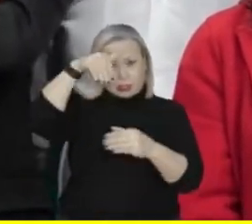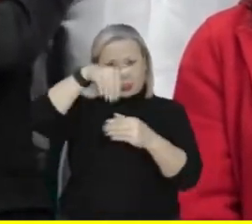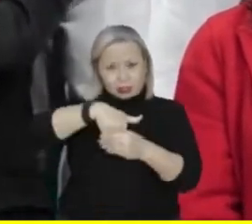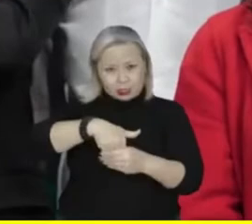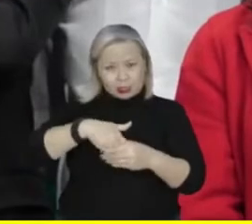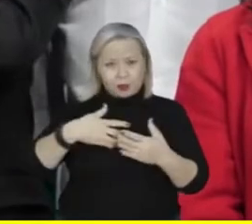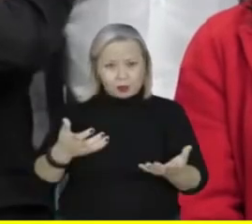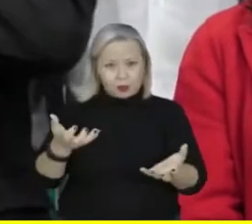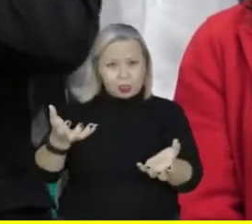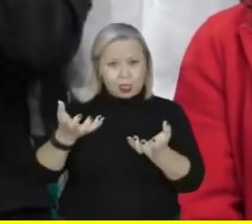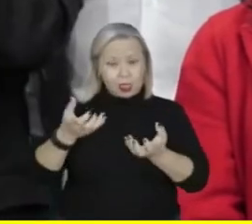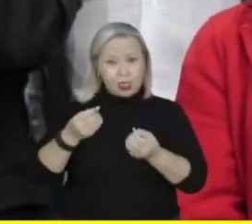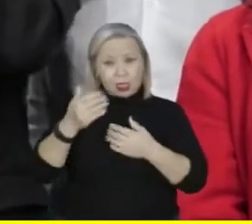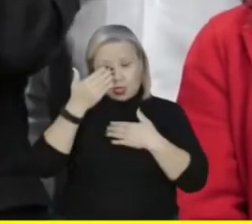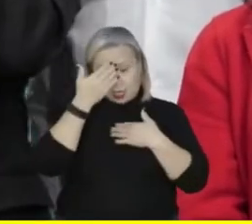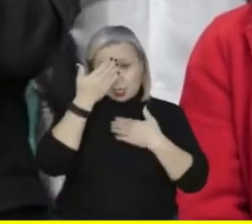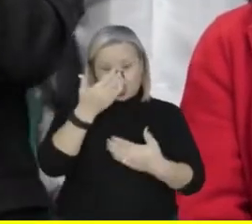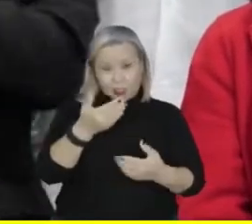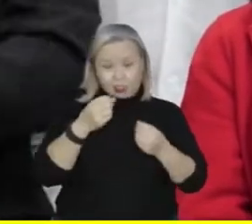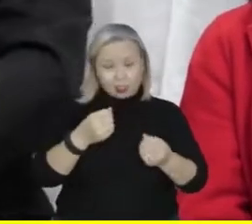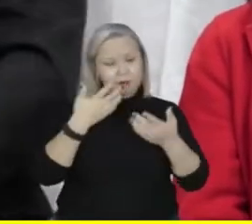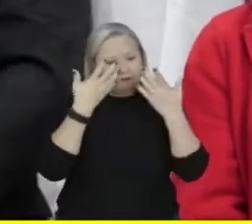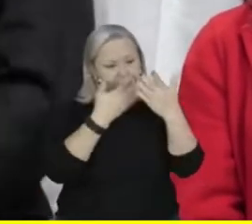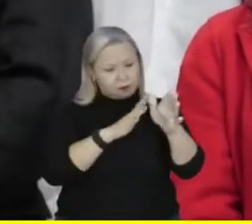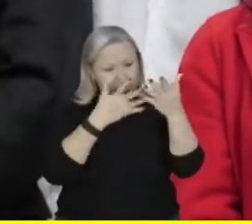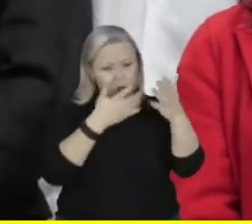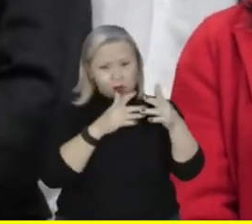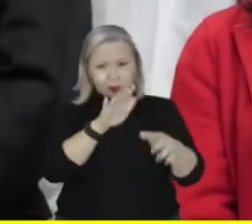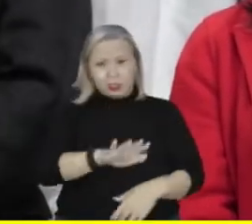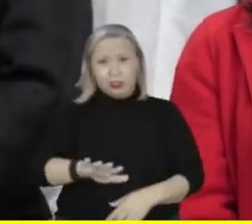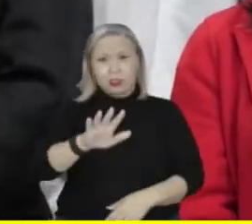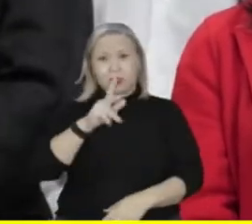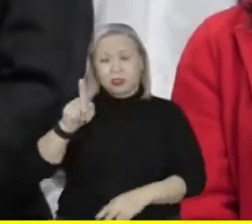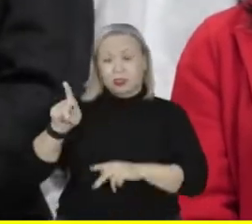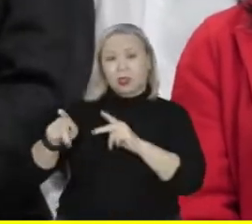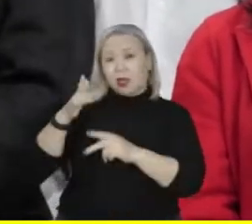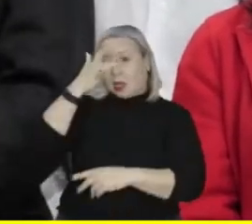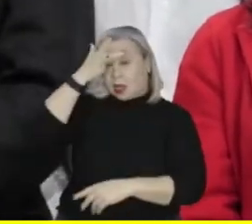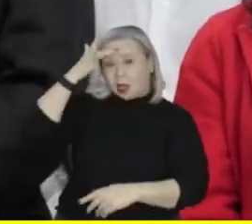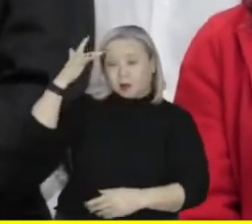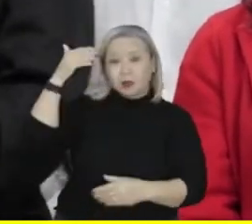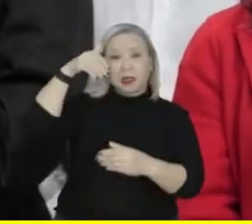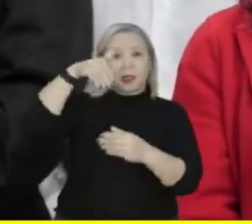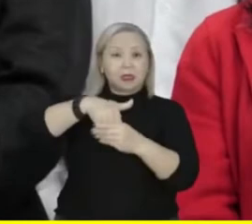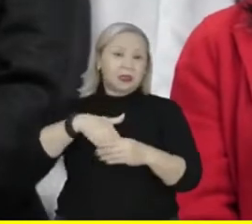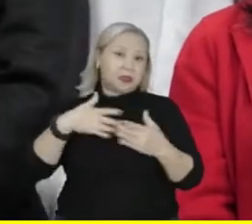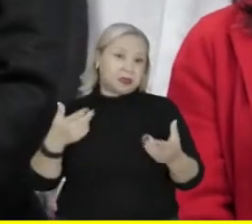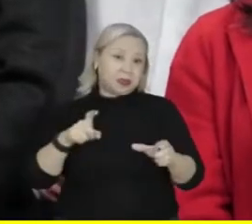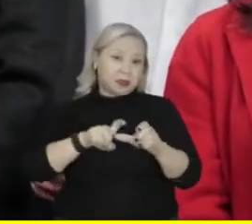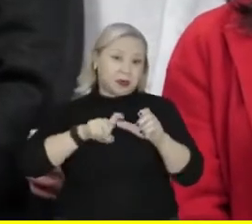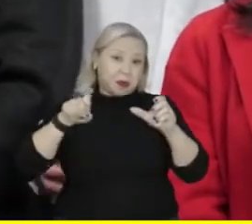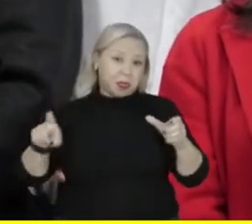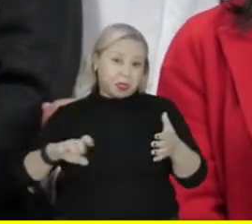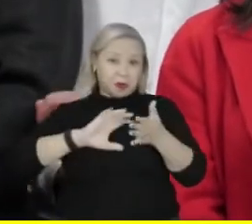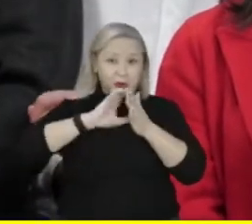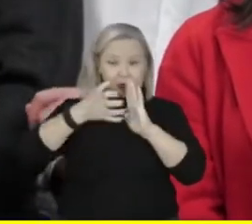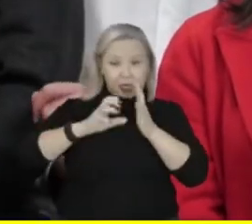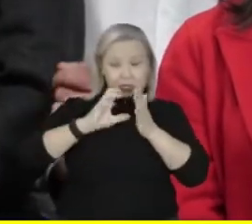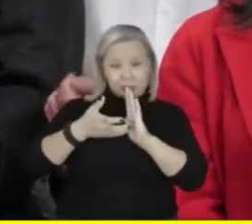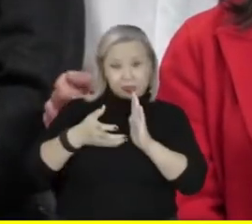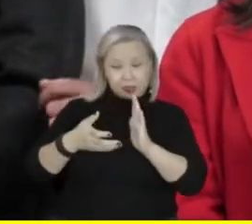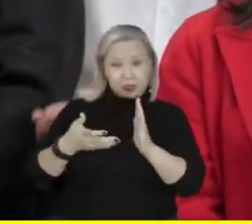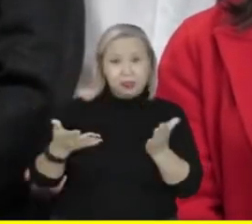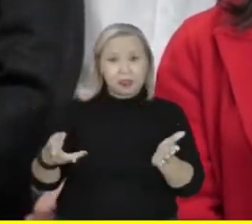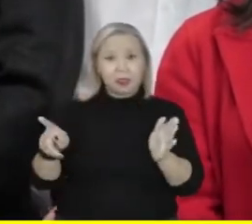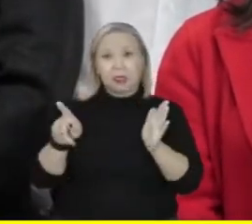agradecer e dar os parabéns as pessoas que se elegeram independentemente do partido que as pessoas pertençam se são